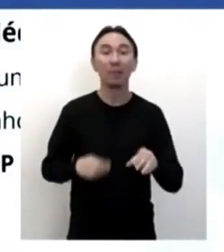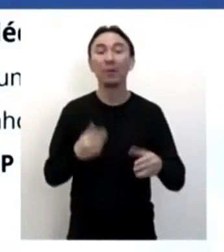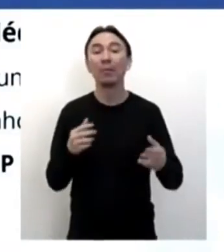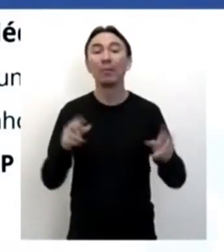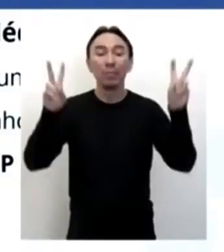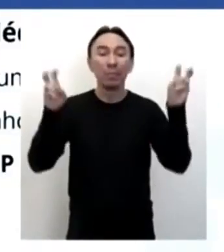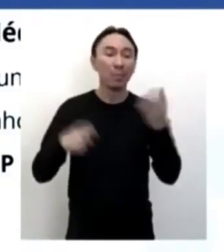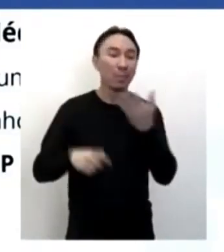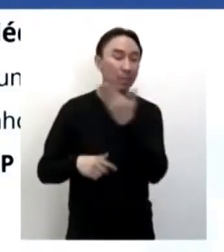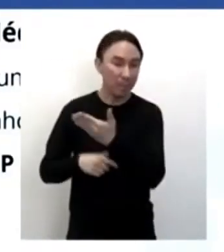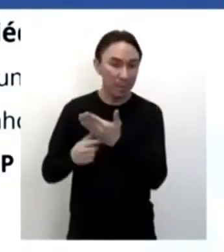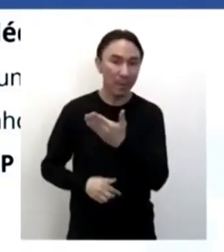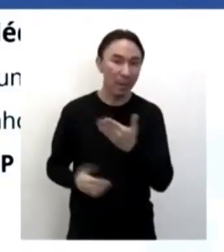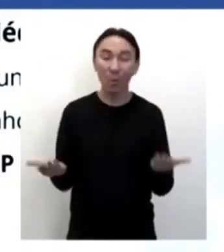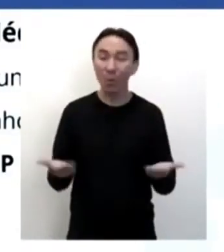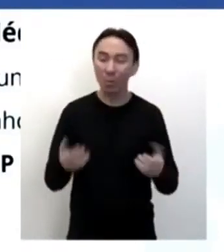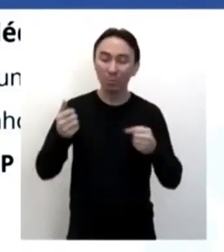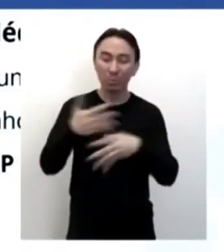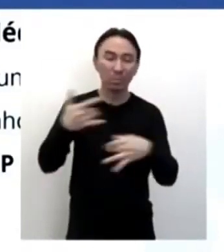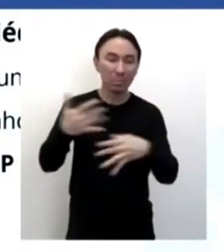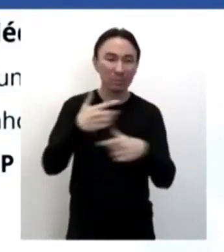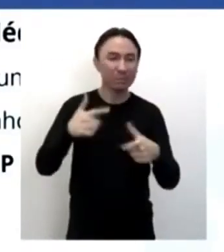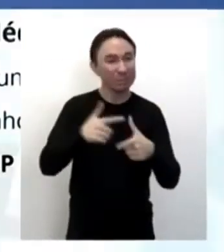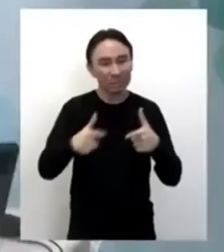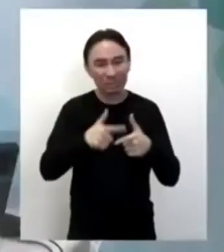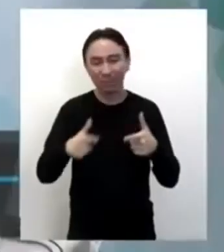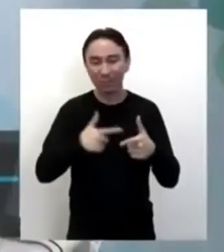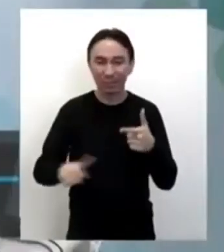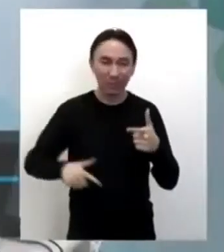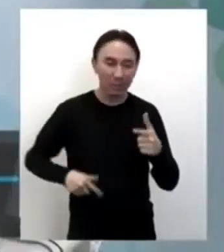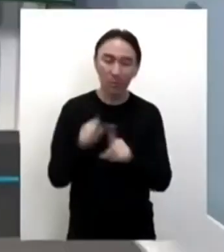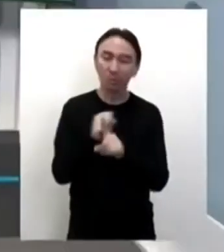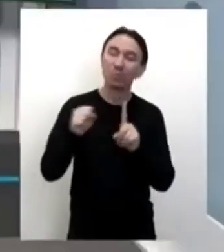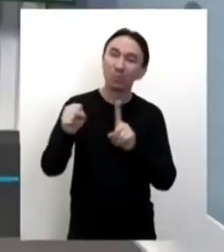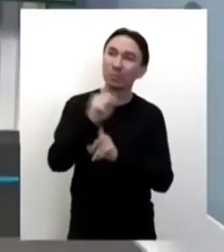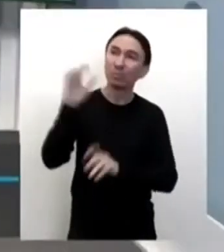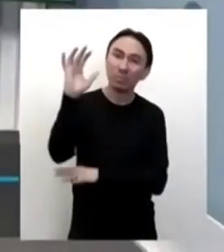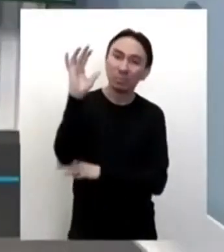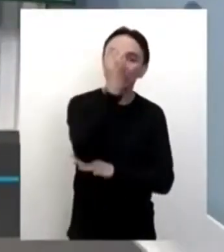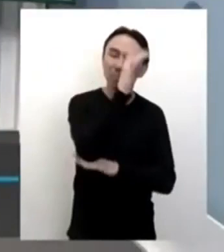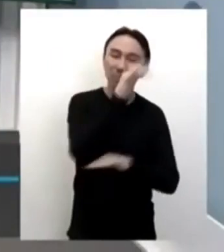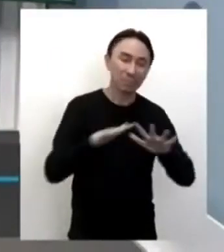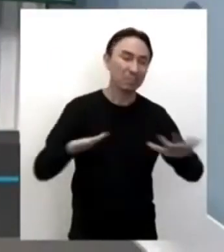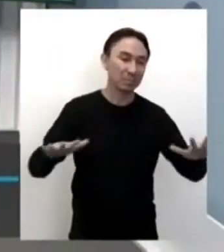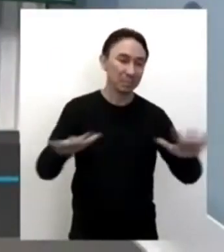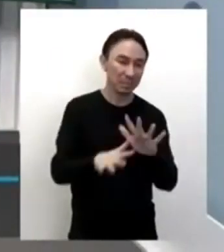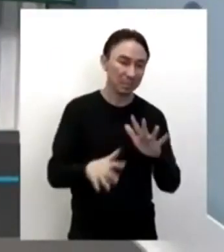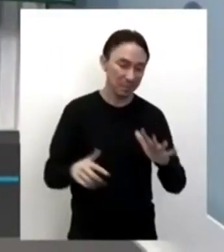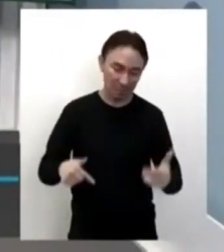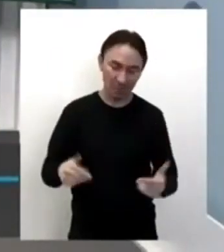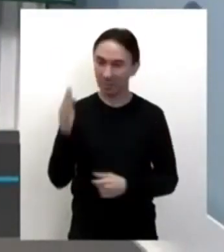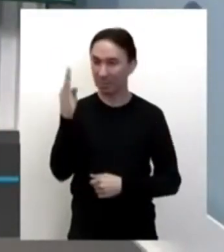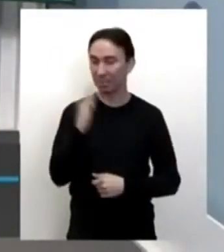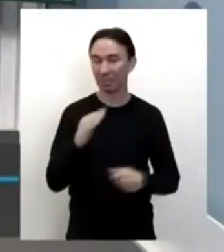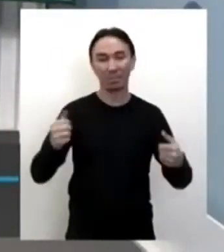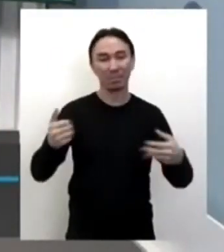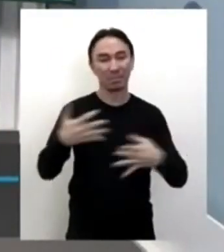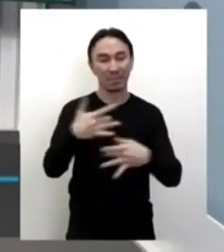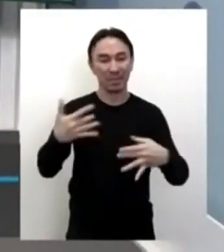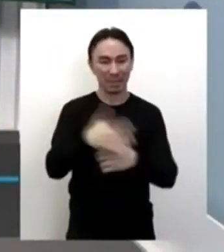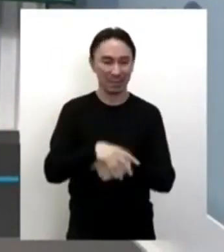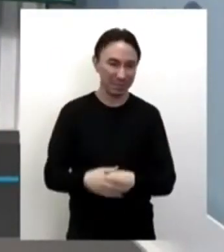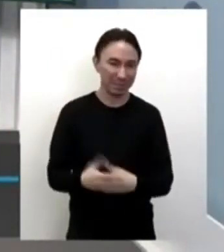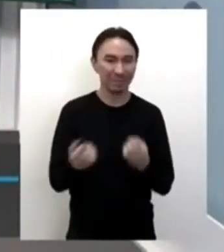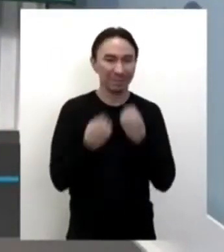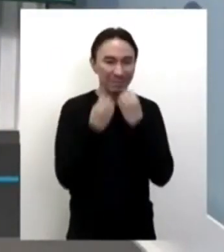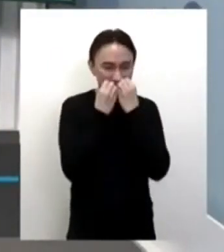e Ambientais Urbanos nas Cidades Brasileiras. Tudo bem, professor? Tudo bom, professor Tiago? É um prazer imenso estar aqui com você. Seja bem-vindo